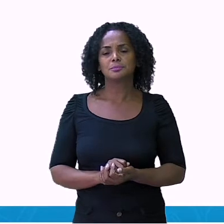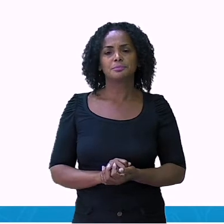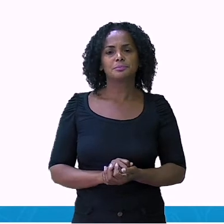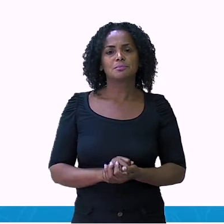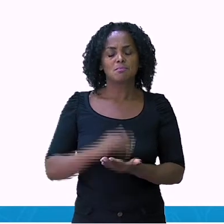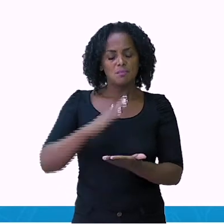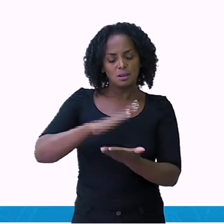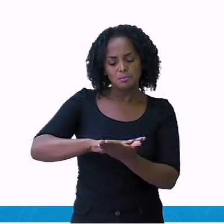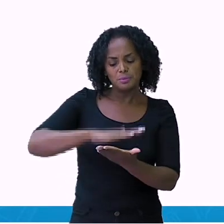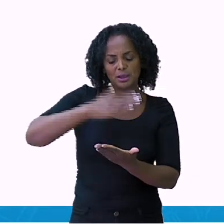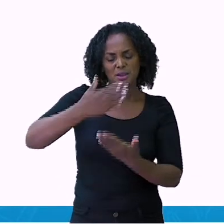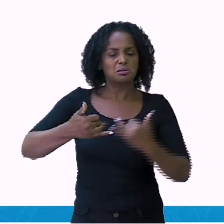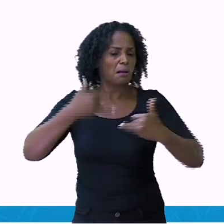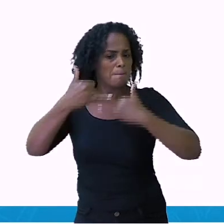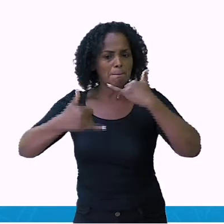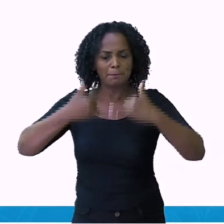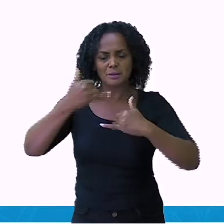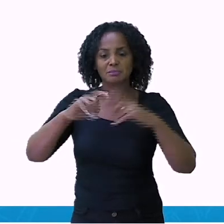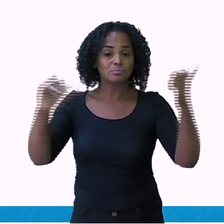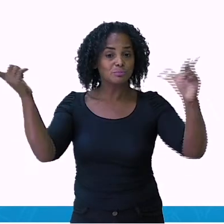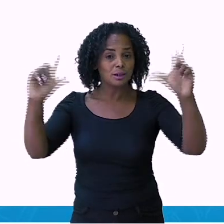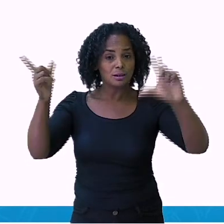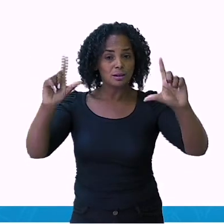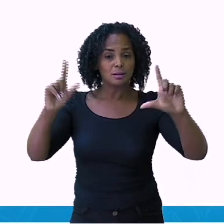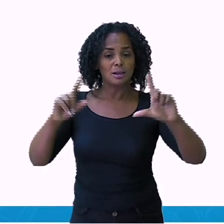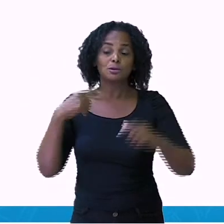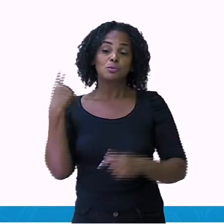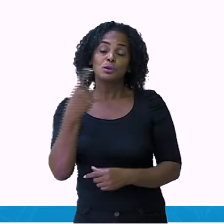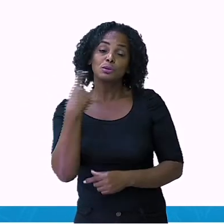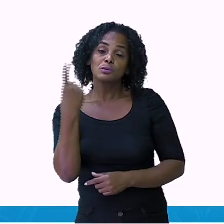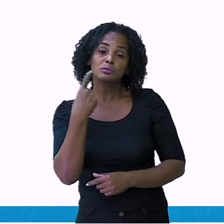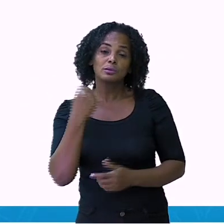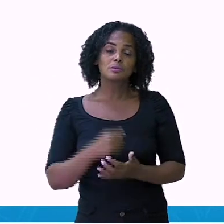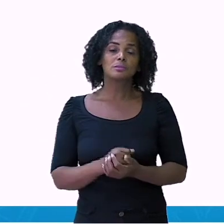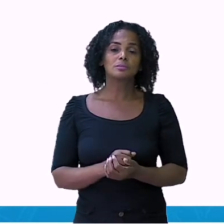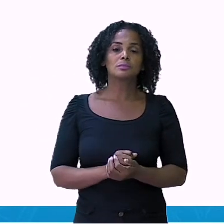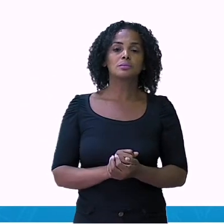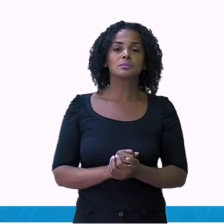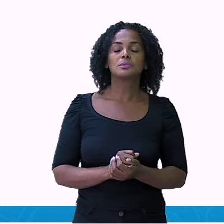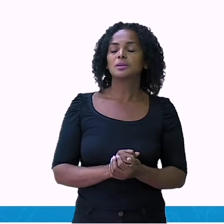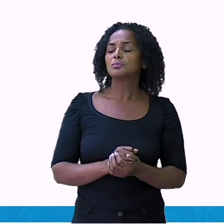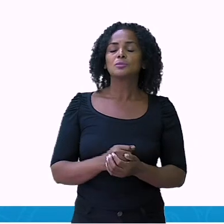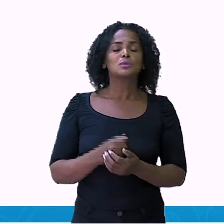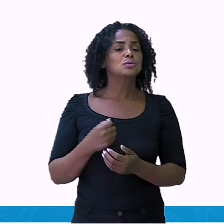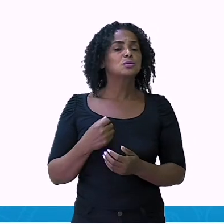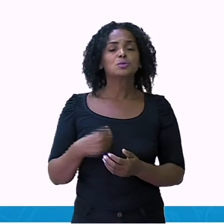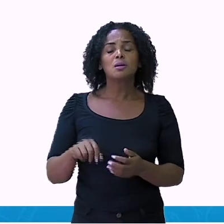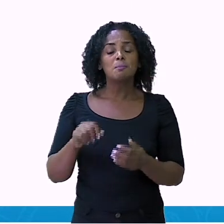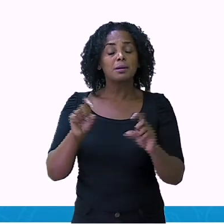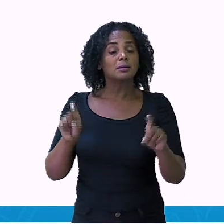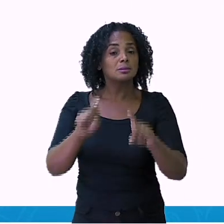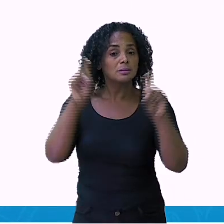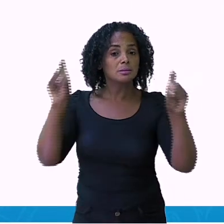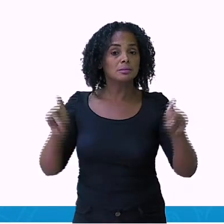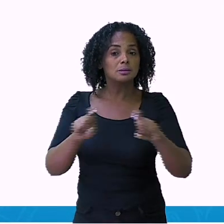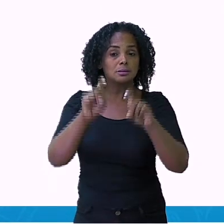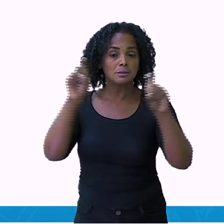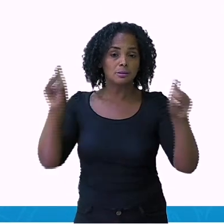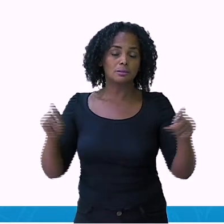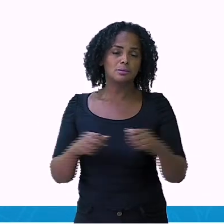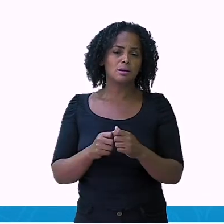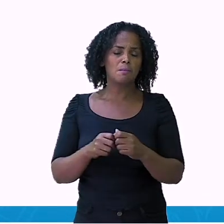laptops para crianças, brinquedos, televisão, liquidificador em um único site. Então você também pode